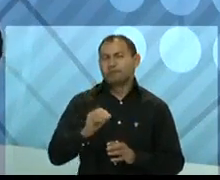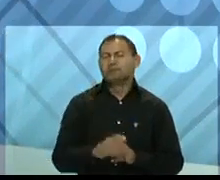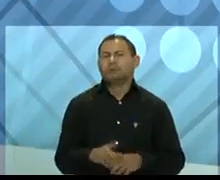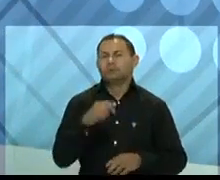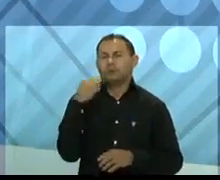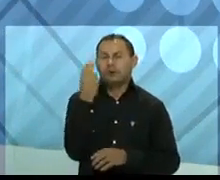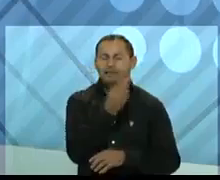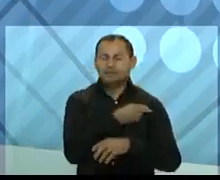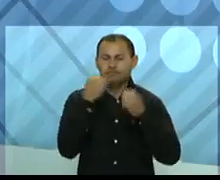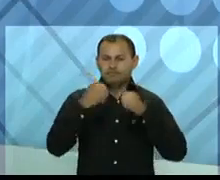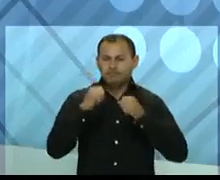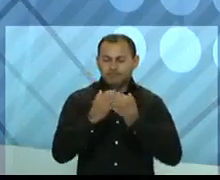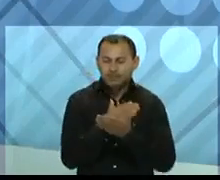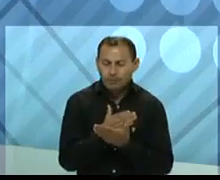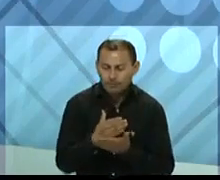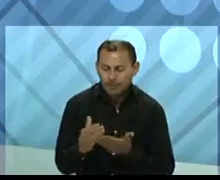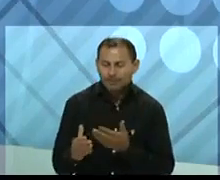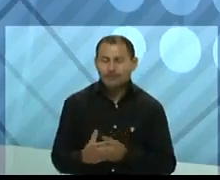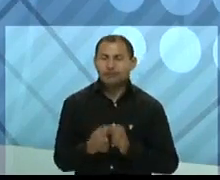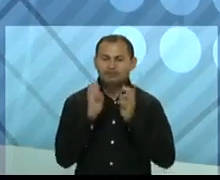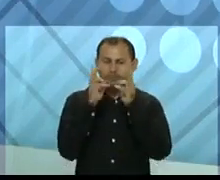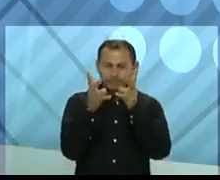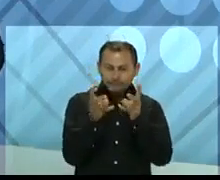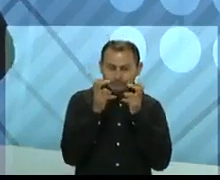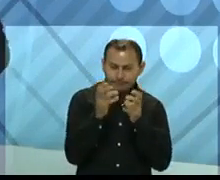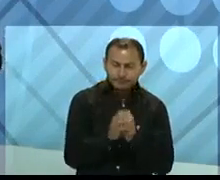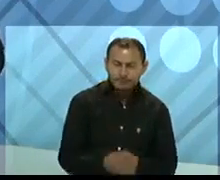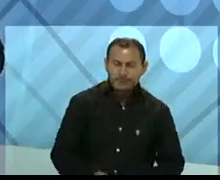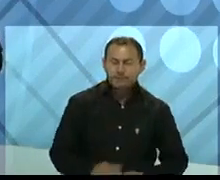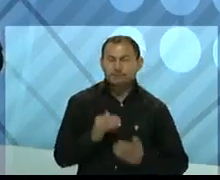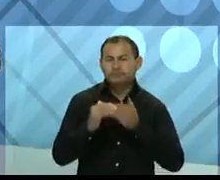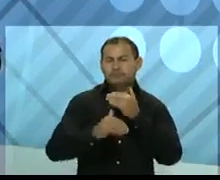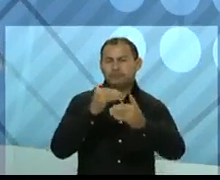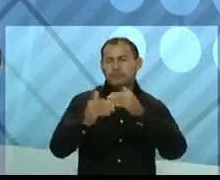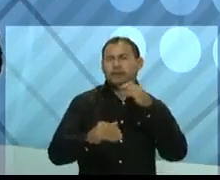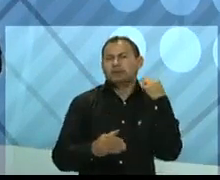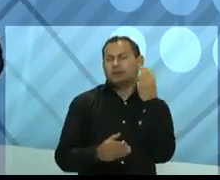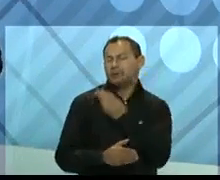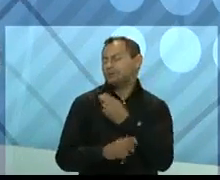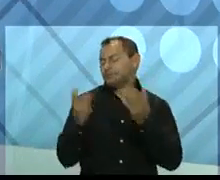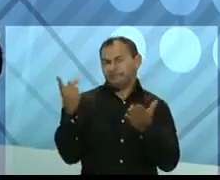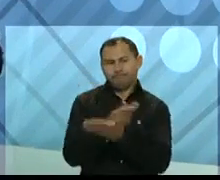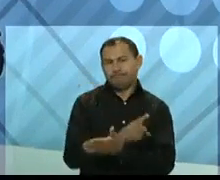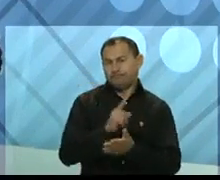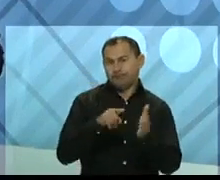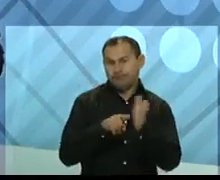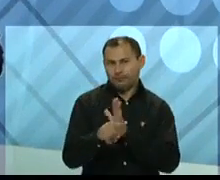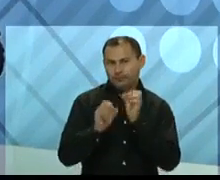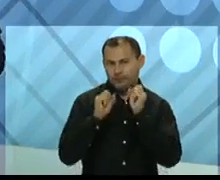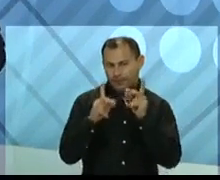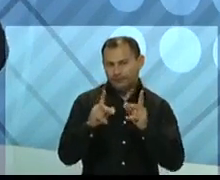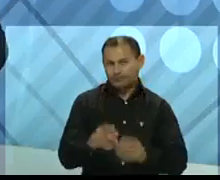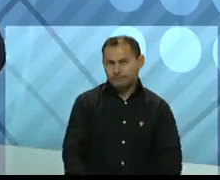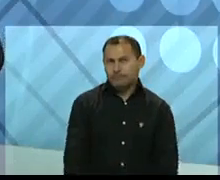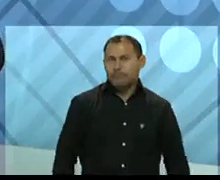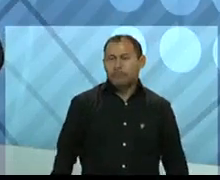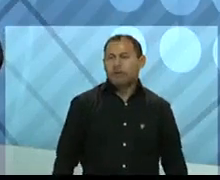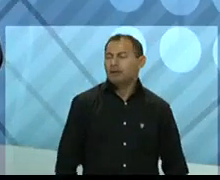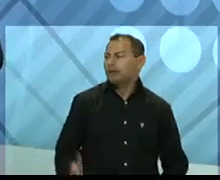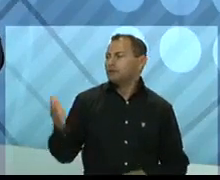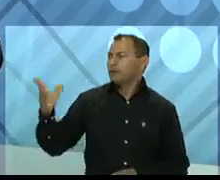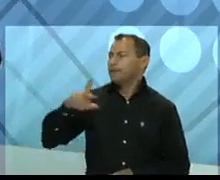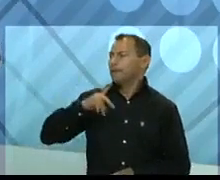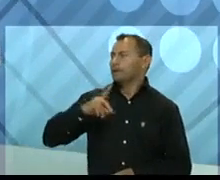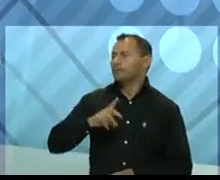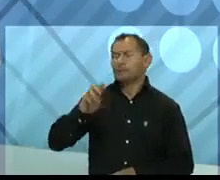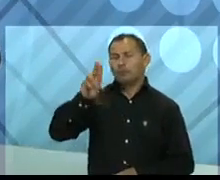gente precisa começar a identificar esses procedimentos para que a gente não erre a questão, tá? Esse caso particular,